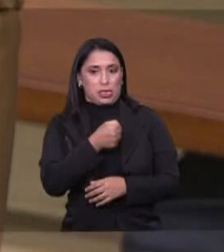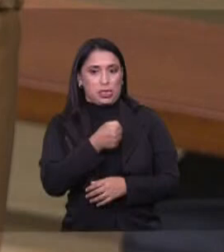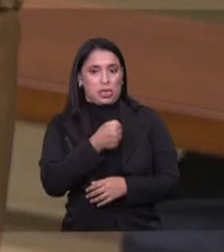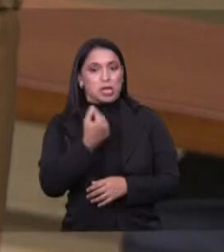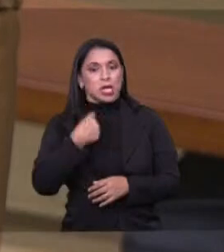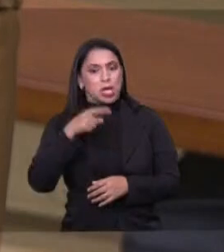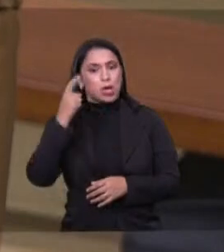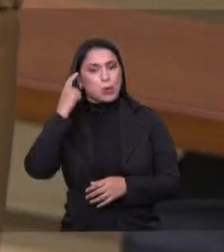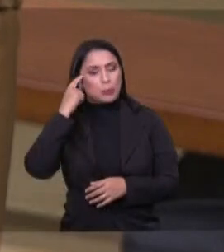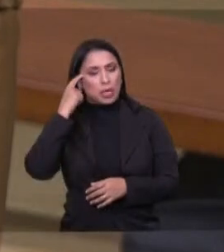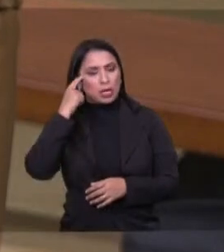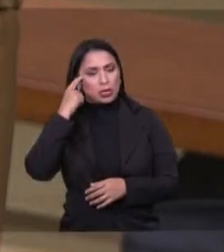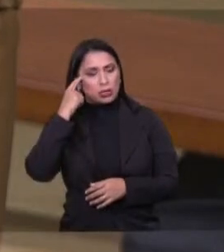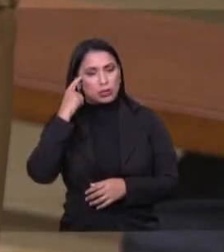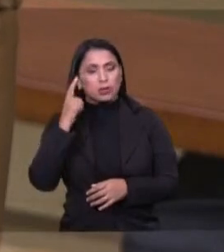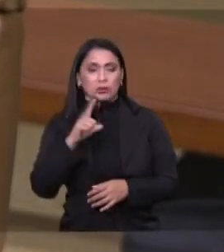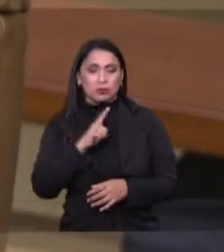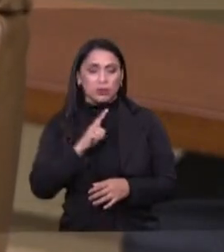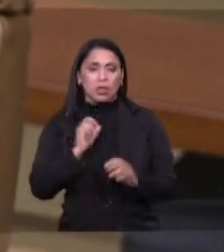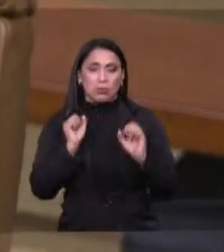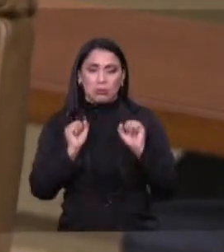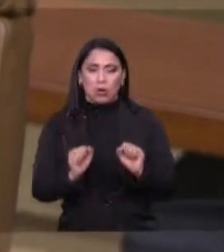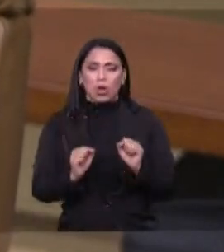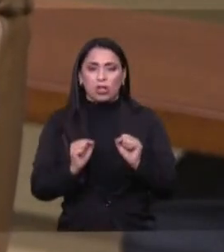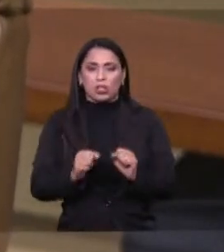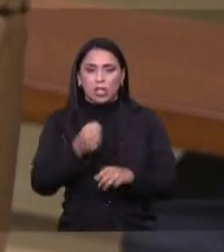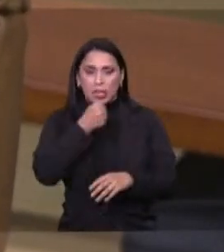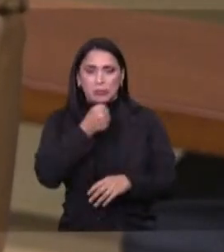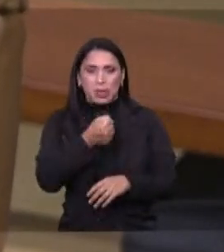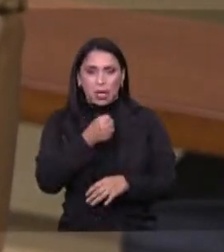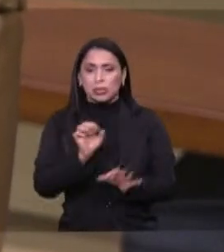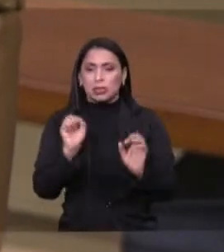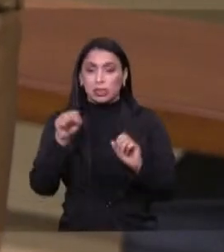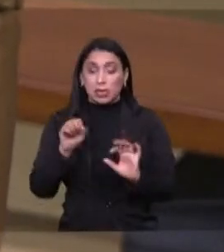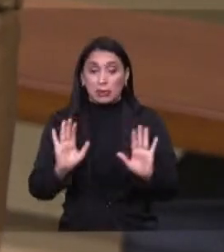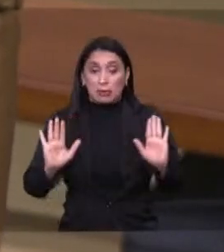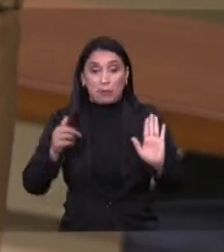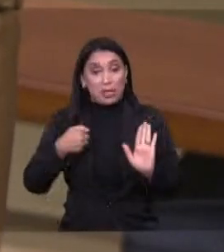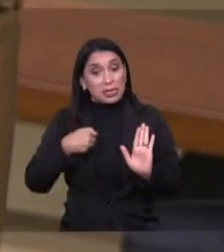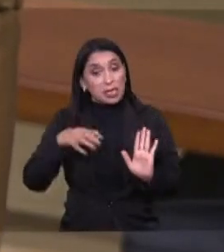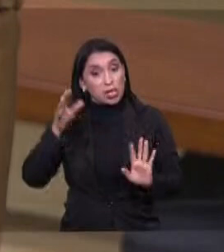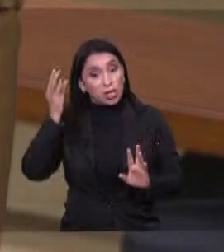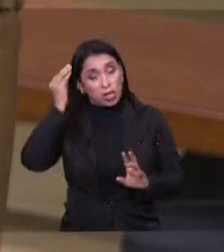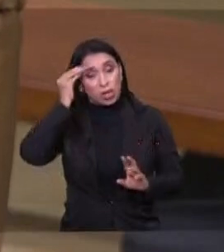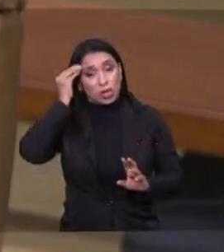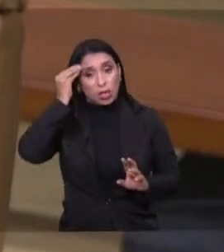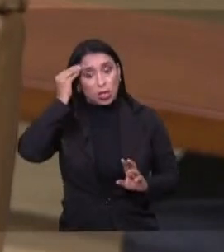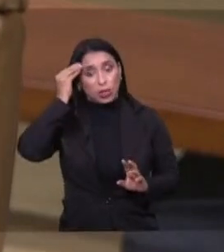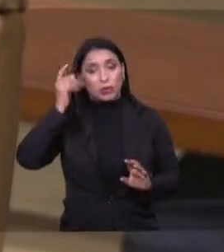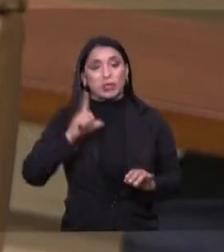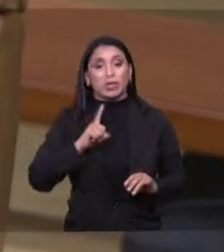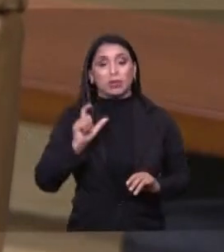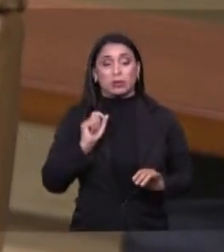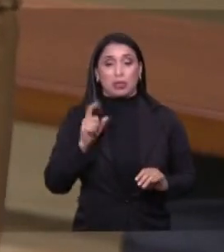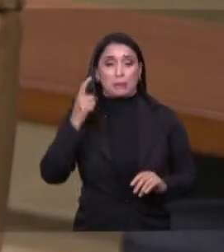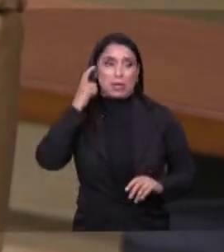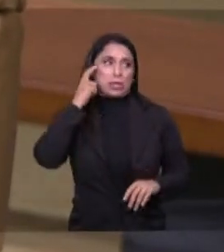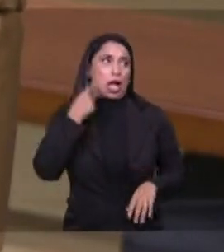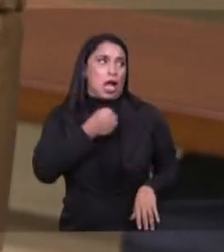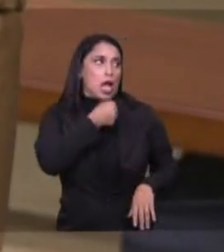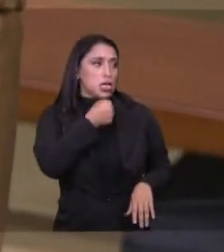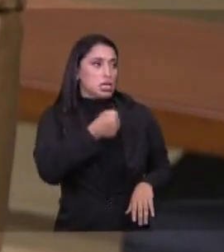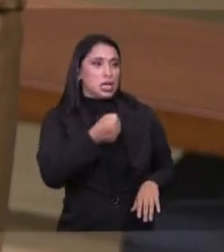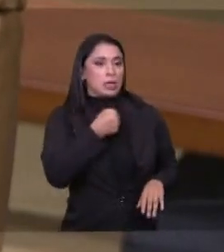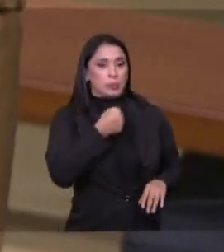são conciliáveis os dois posicionamentos. Ninguém aqui, eu entendo até agora aqueles que votaram, acha que se a